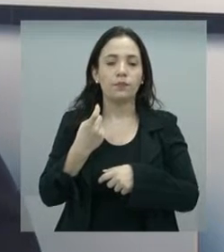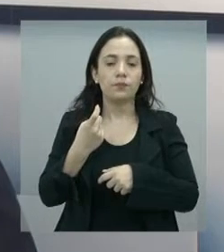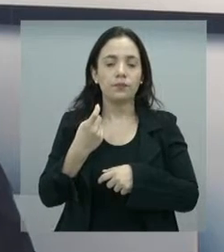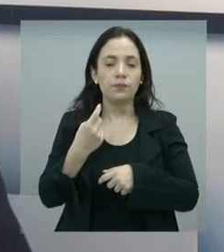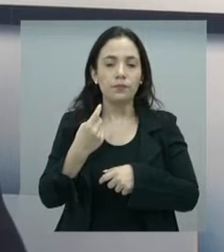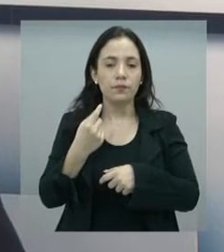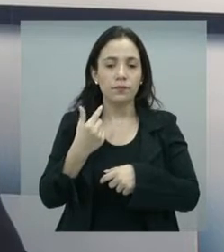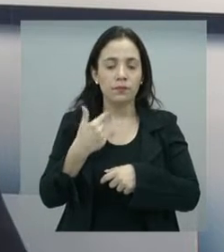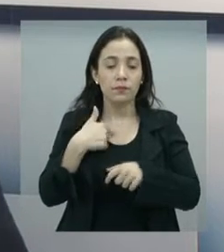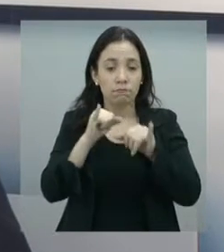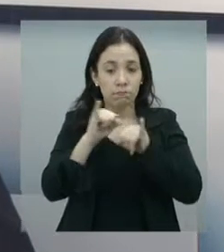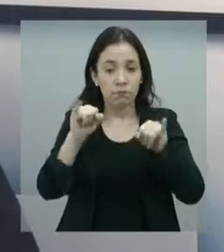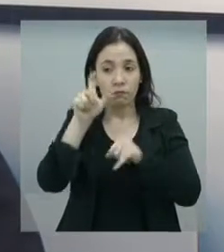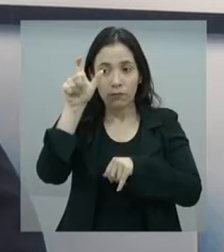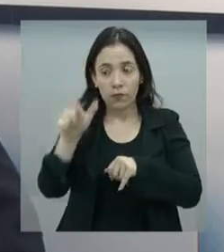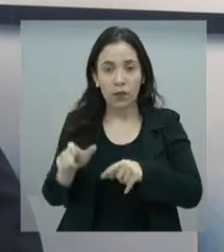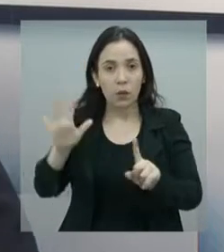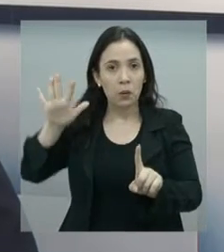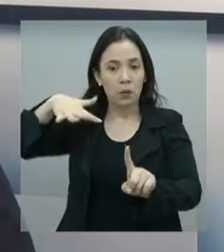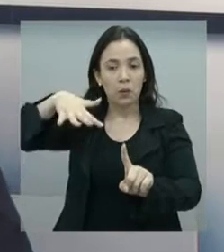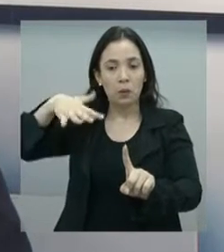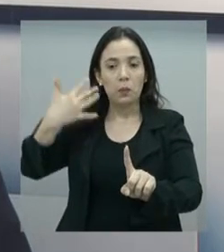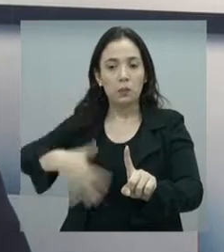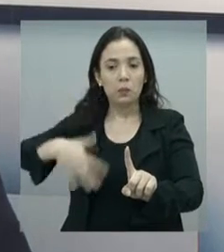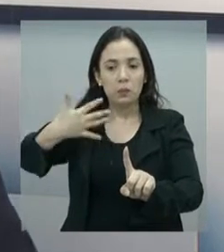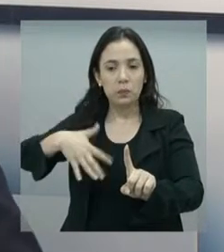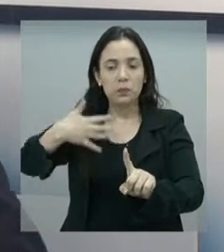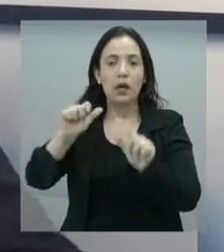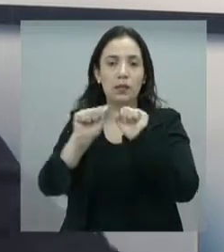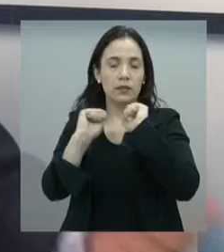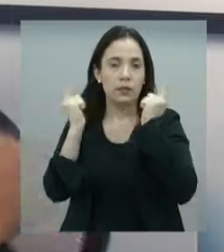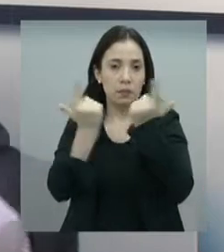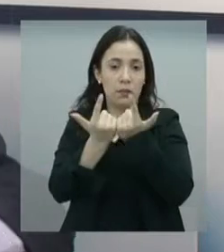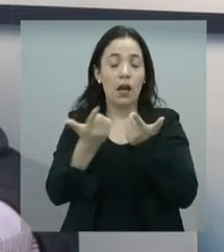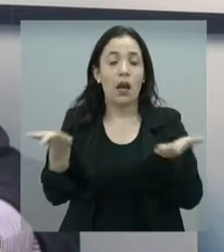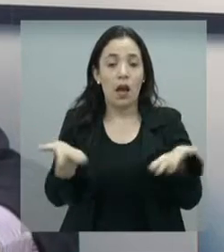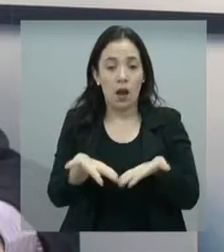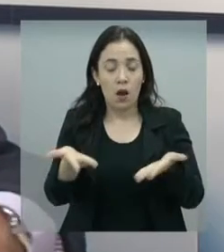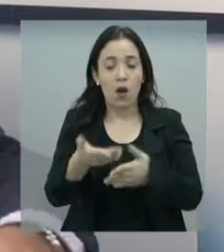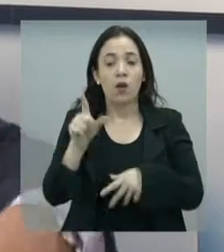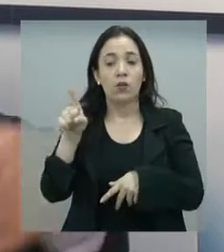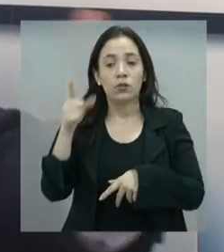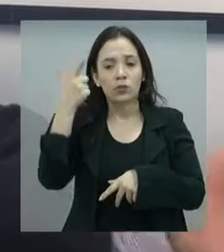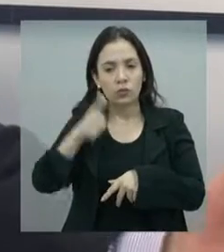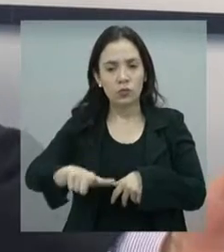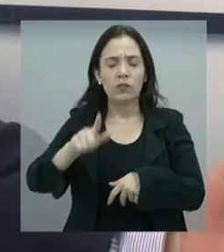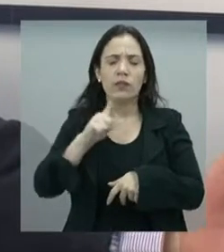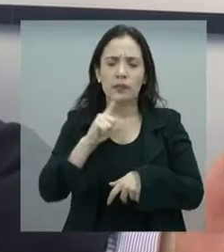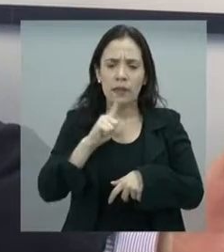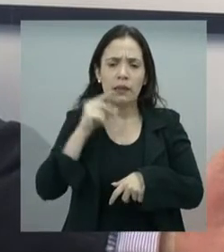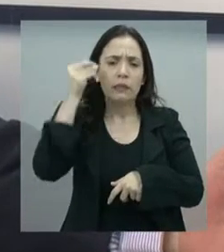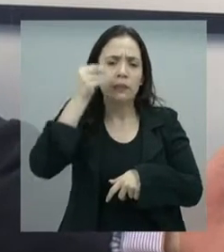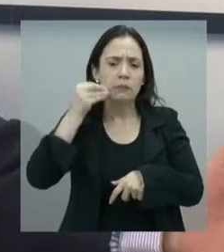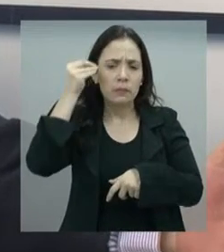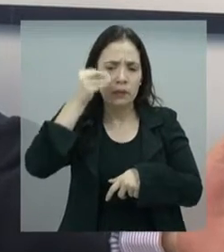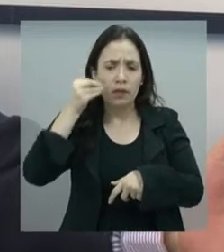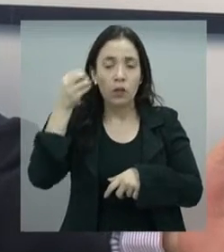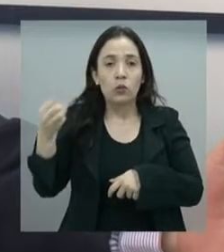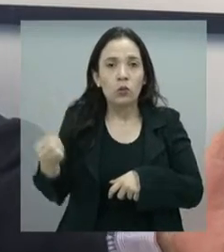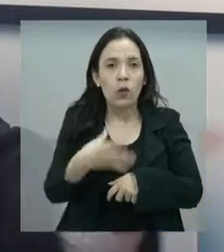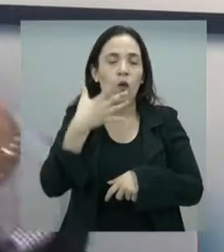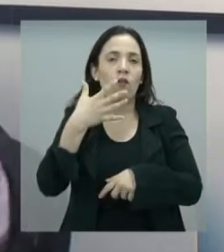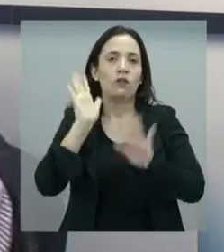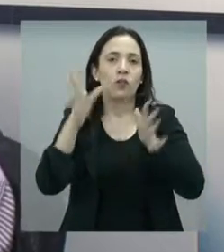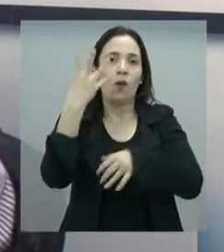com você uma das grandes revelações da Assembleia, e agora o senhor está reeleito, agora o senhor tem muito mais experiência do que o senhor tinha. Verdade,